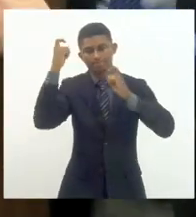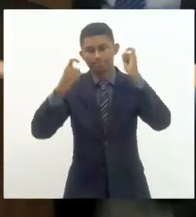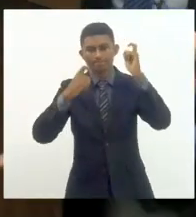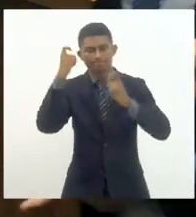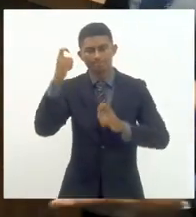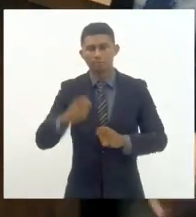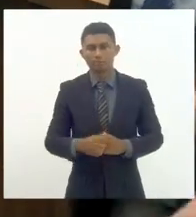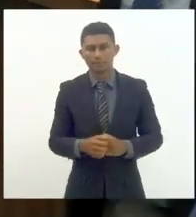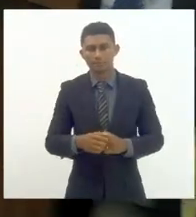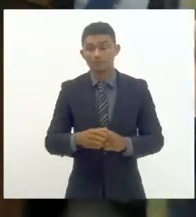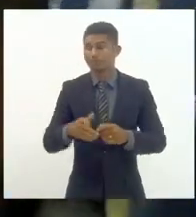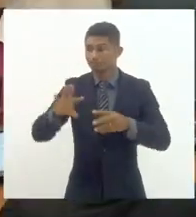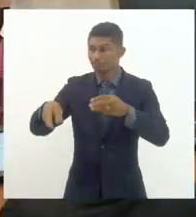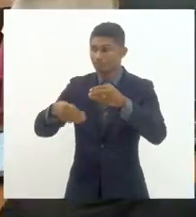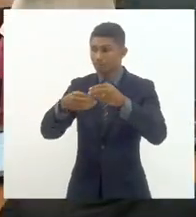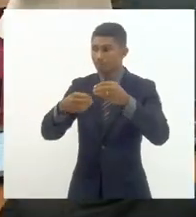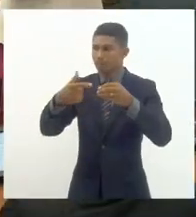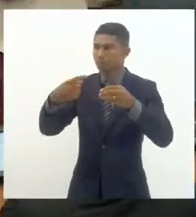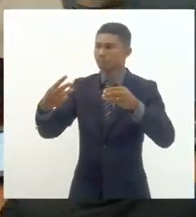E a 23, por favor.